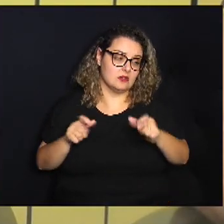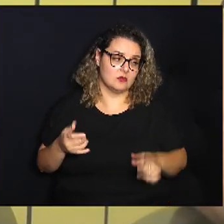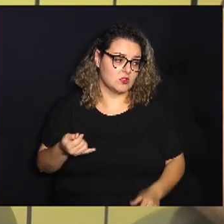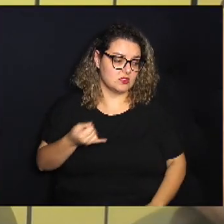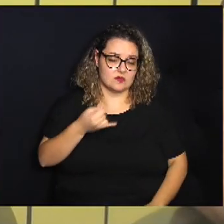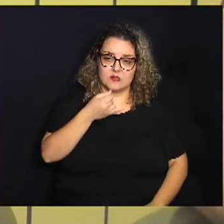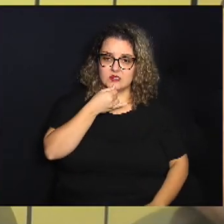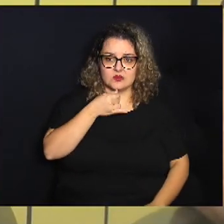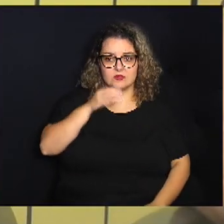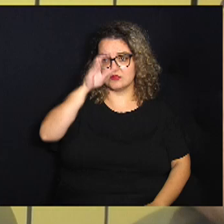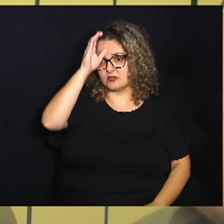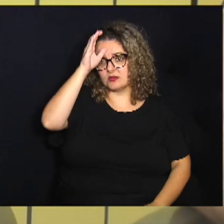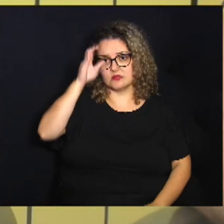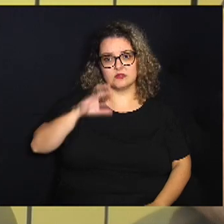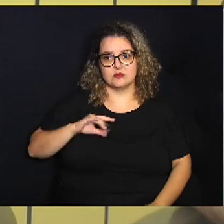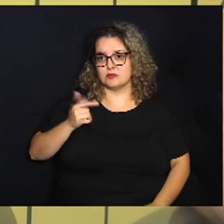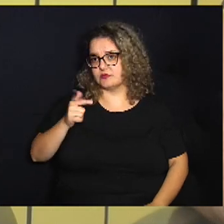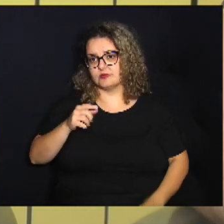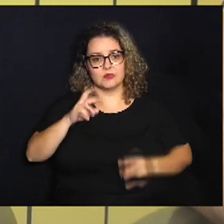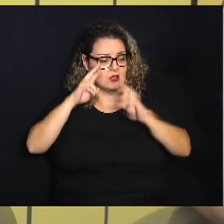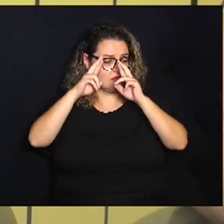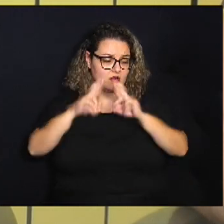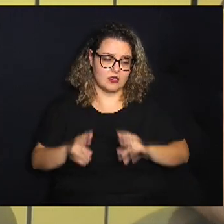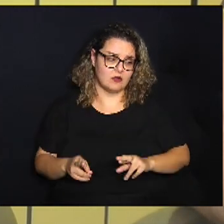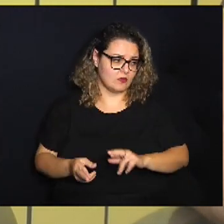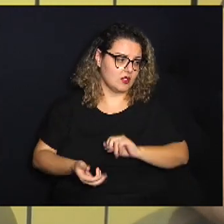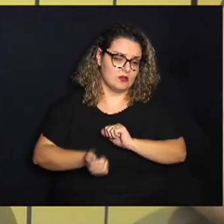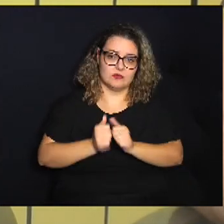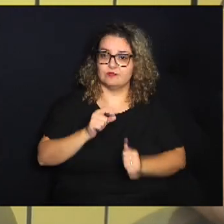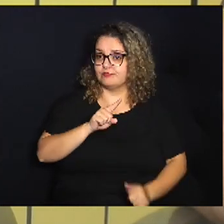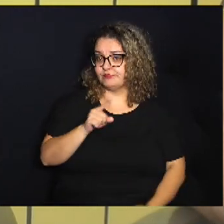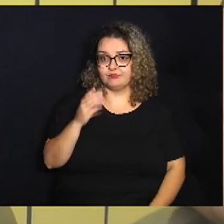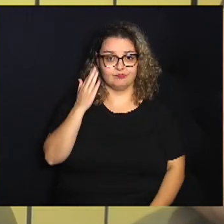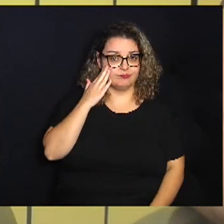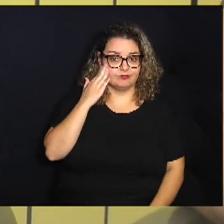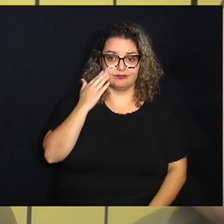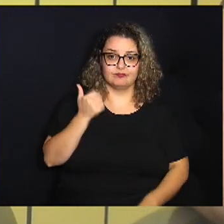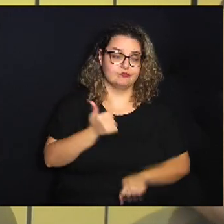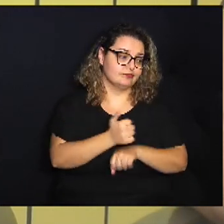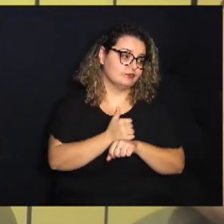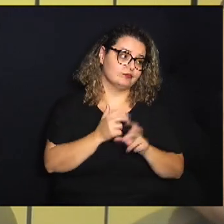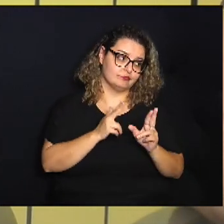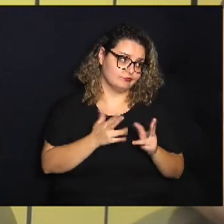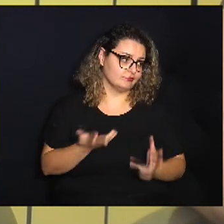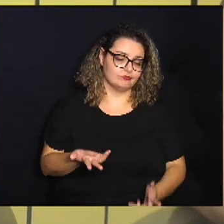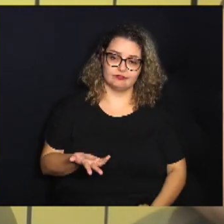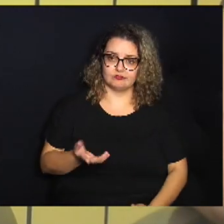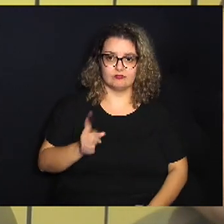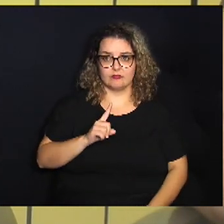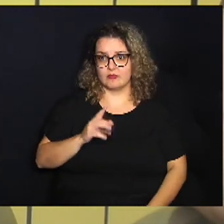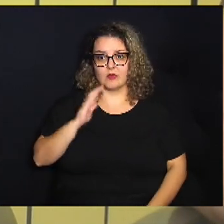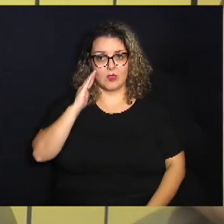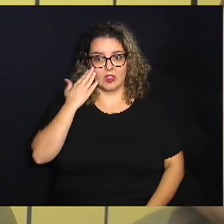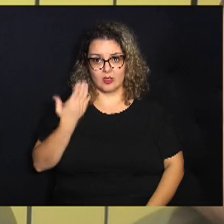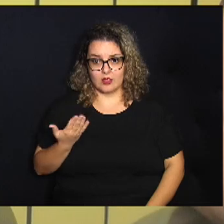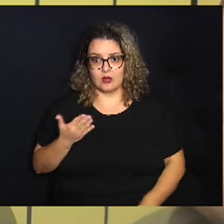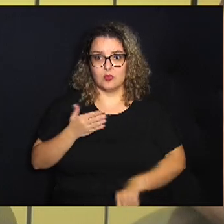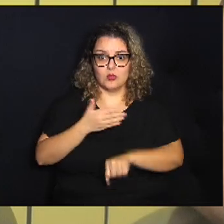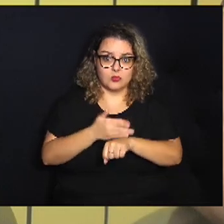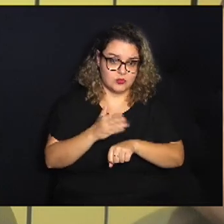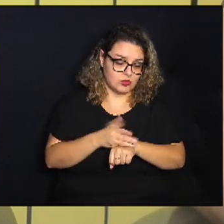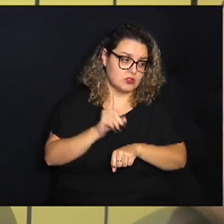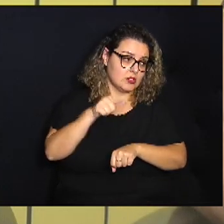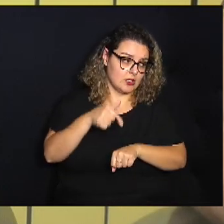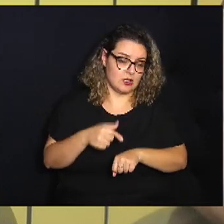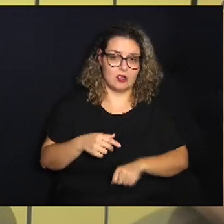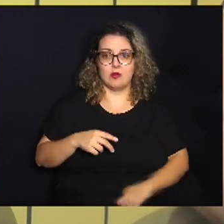infelizmente, o cidadão não tem esse respeito ao atleta e não entende como profissão. Não entende que o atleta, o treinar é a profissão